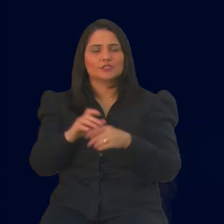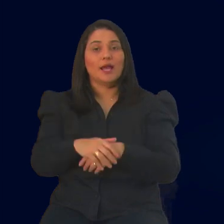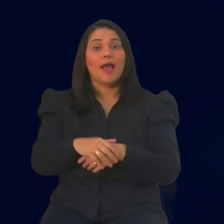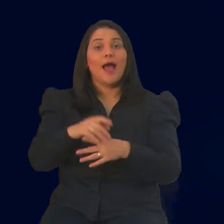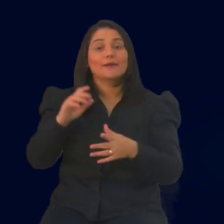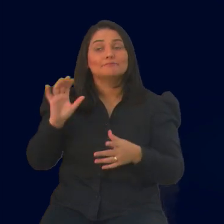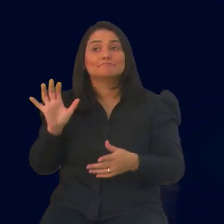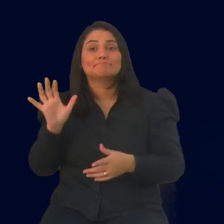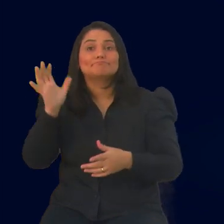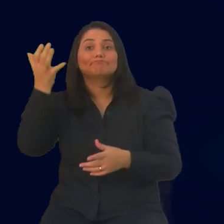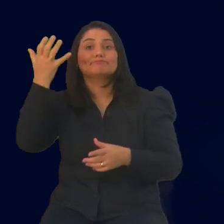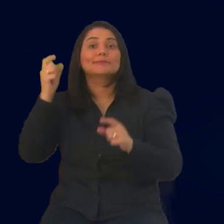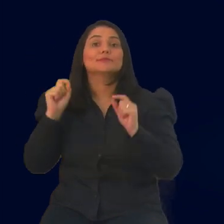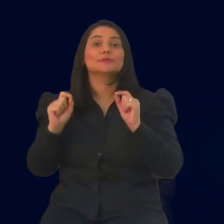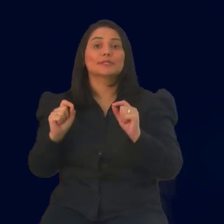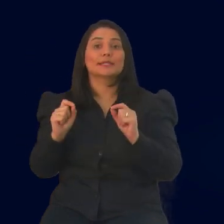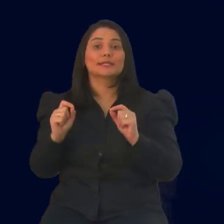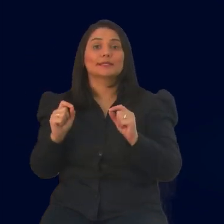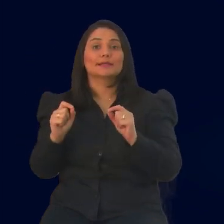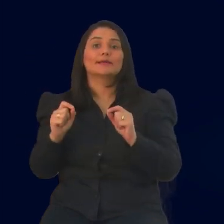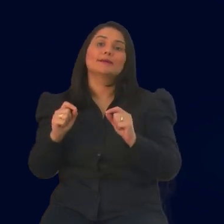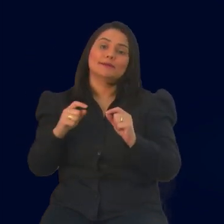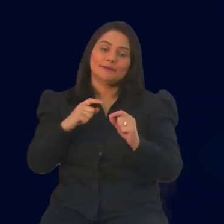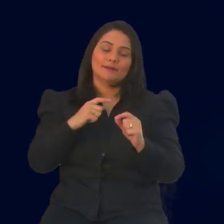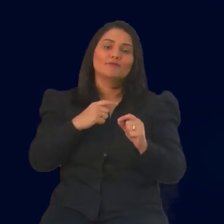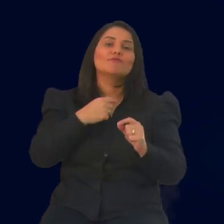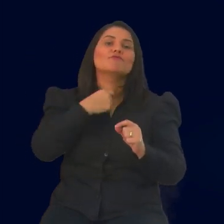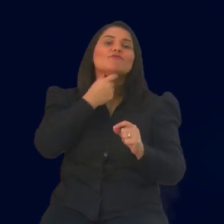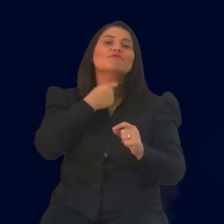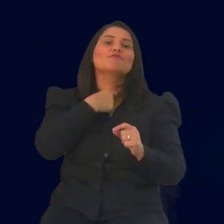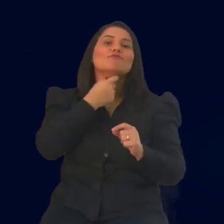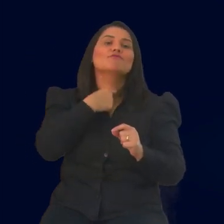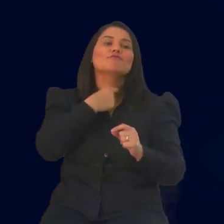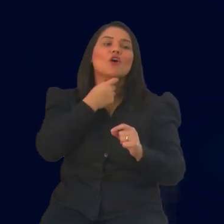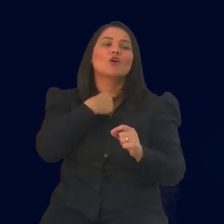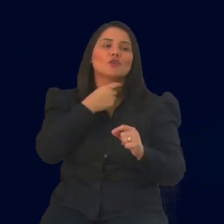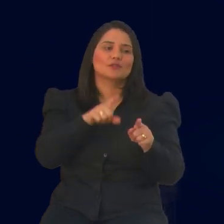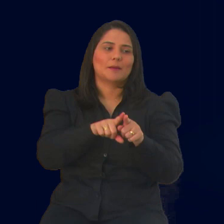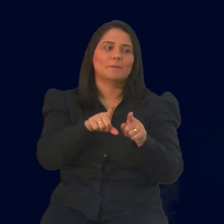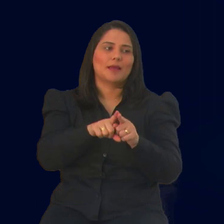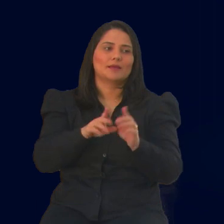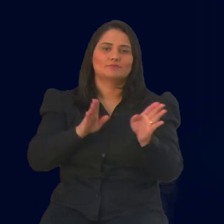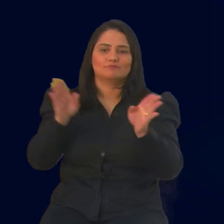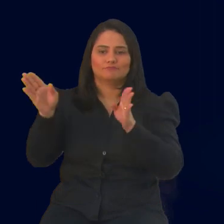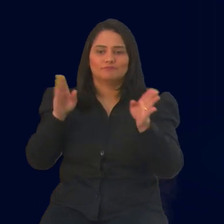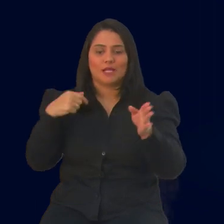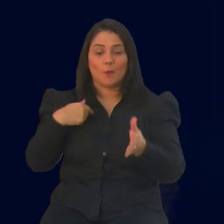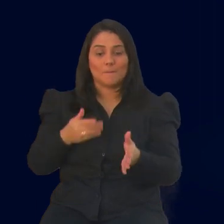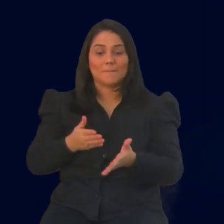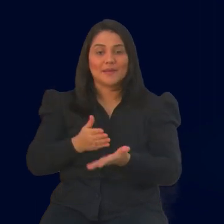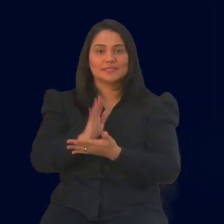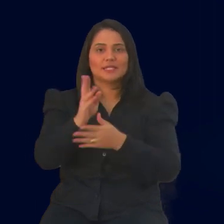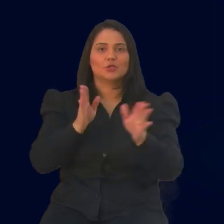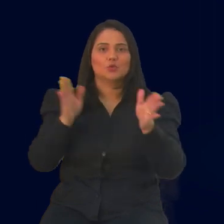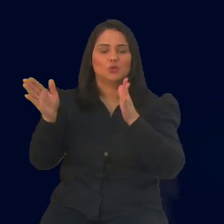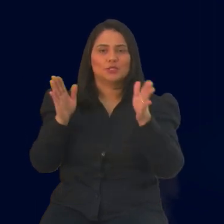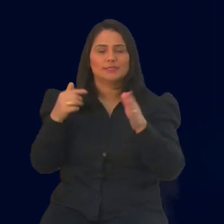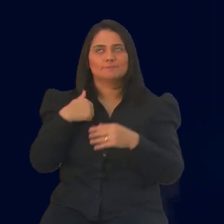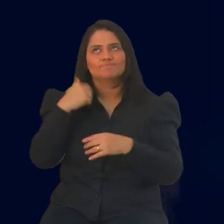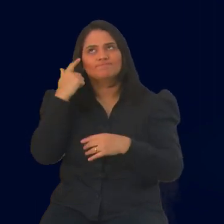destino, também prestei vestibular para fonoaudiologia. E resolvi começar, passei nas duas e resolvi começar dando